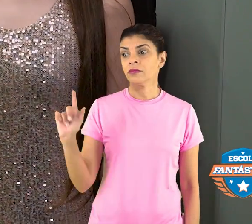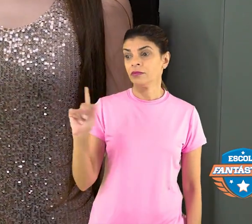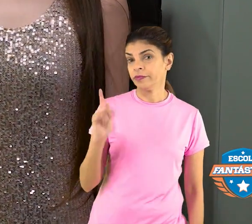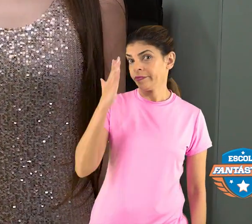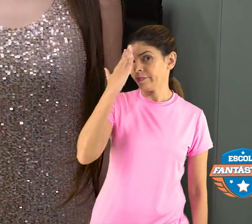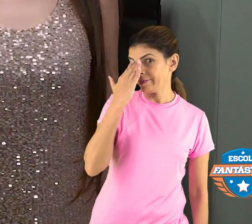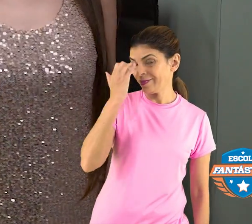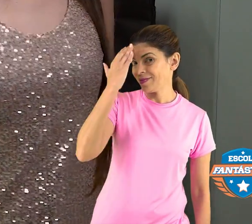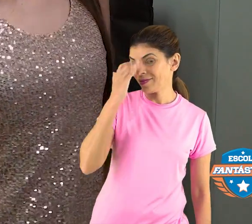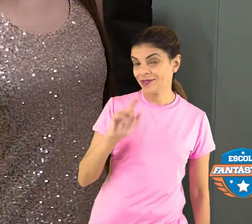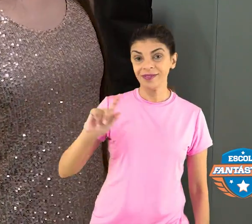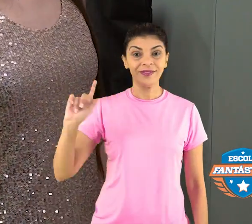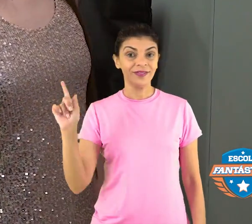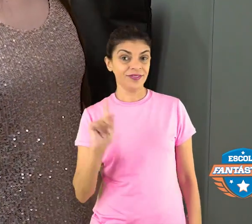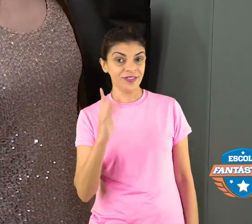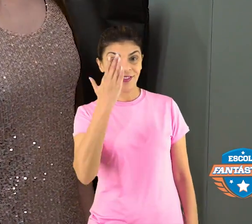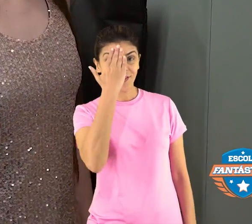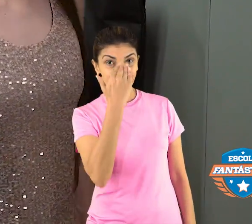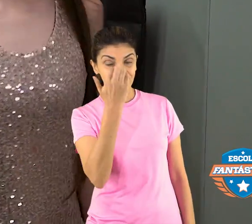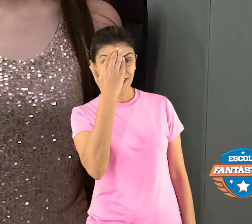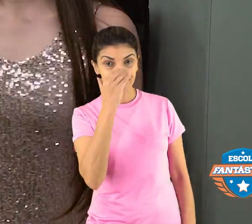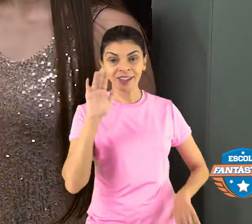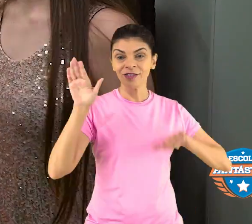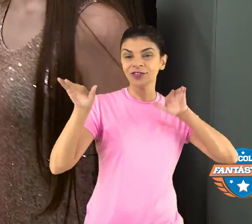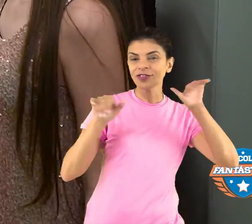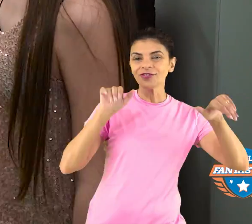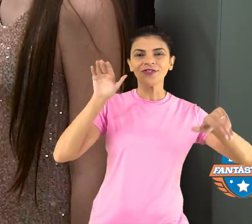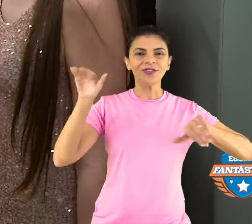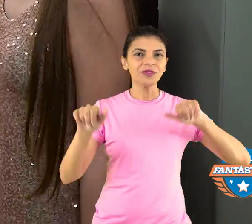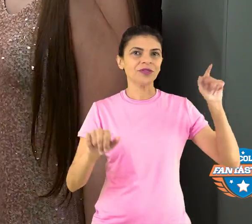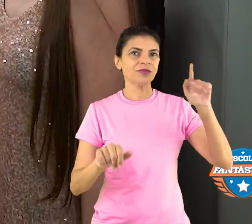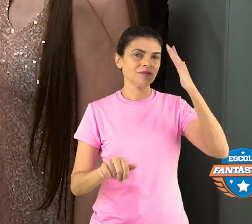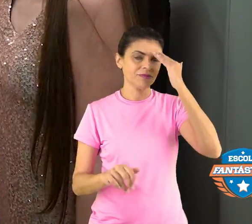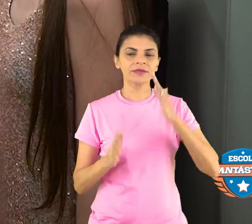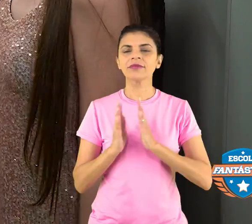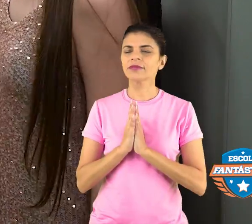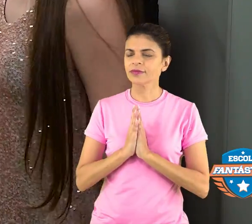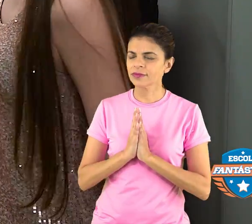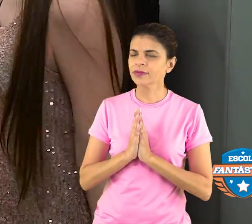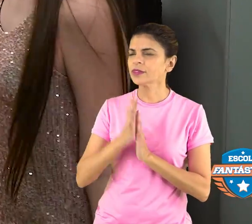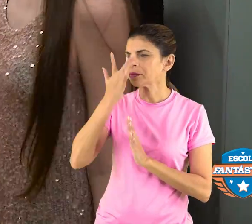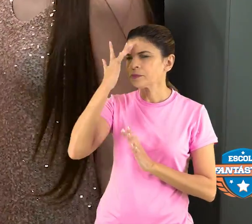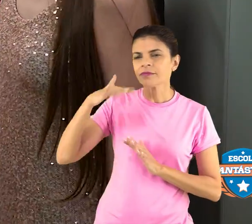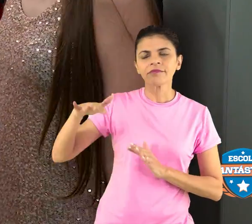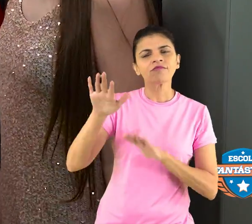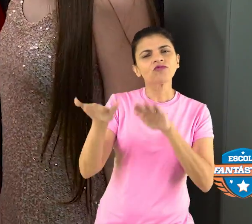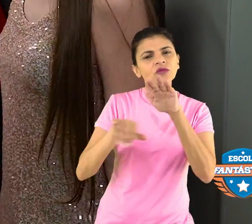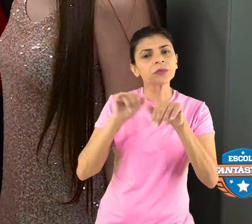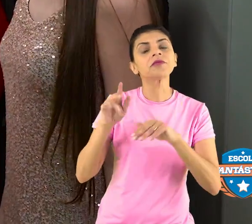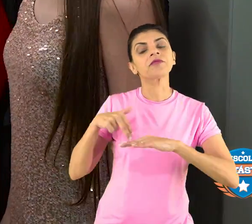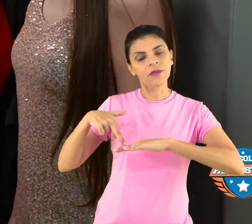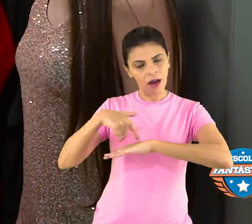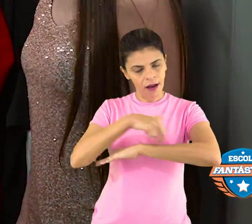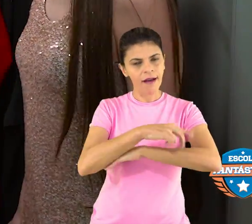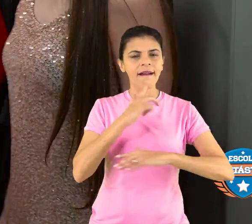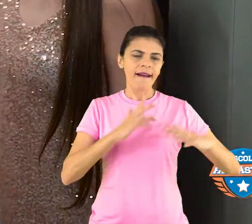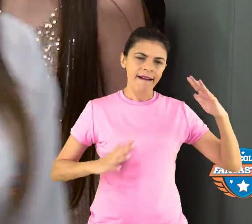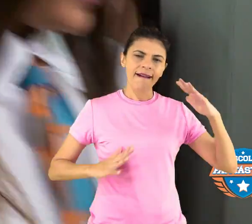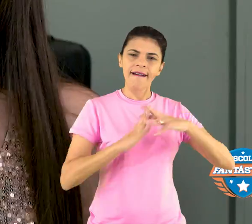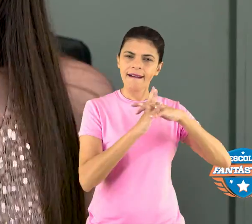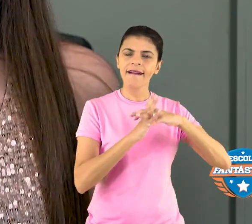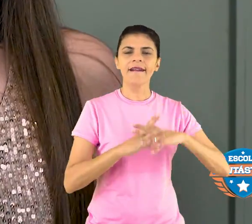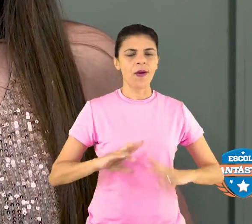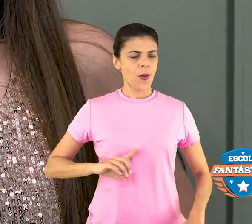Giovana! Giovana! Giovana! Gi, a plateia tá te chamando. Entra e arrasa.